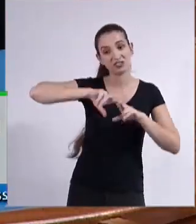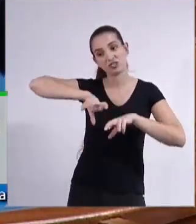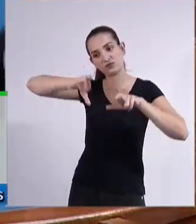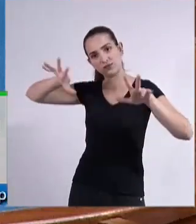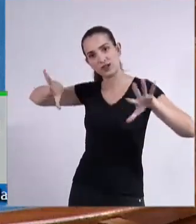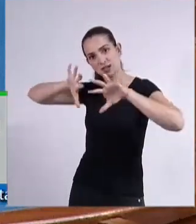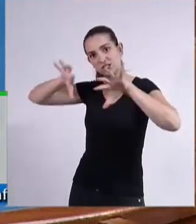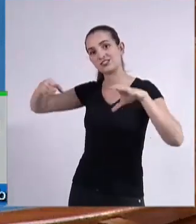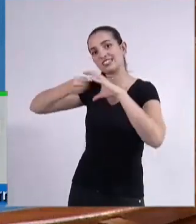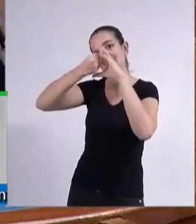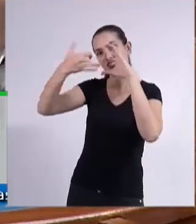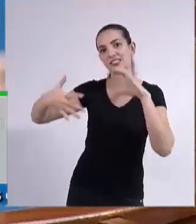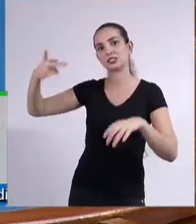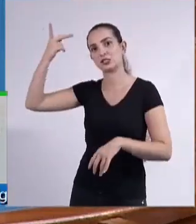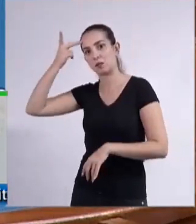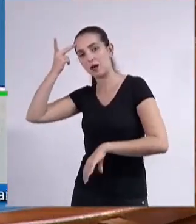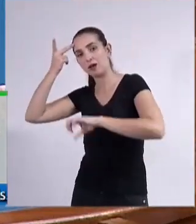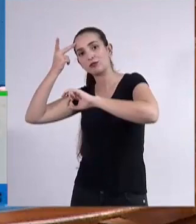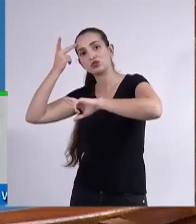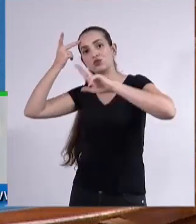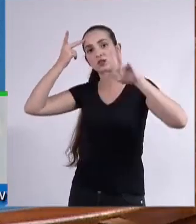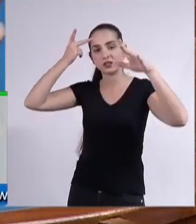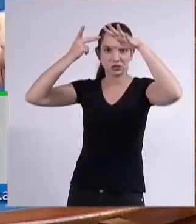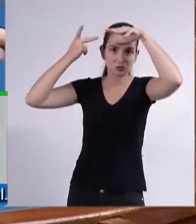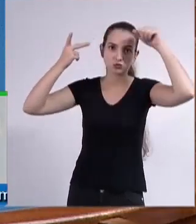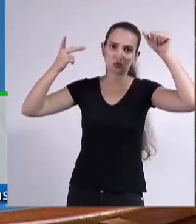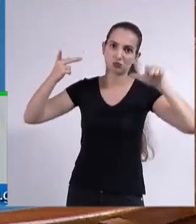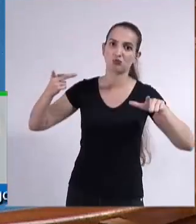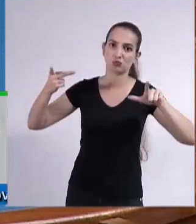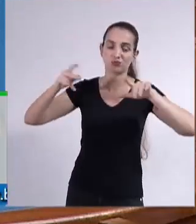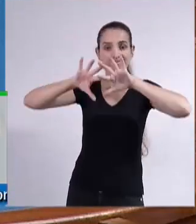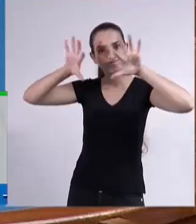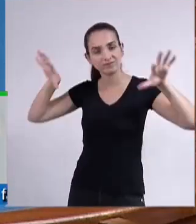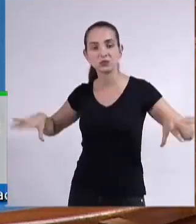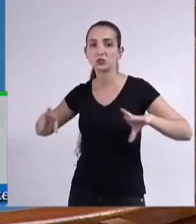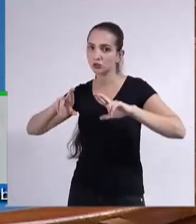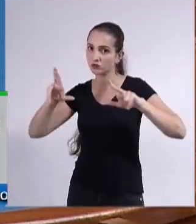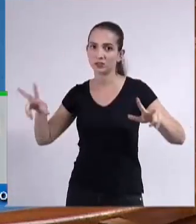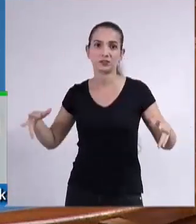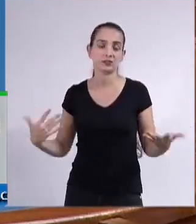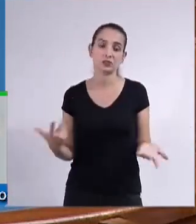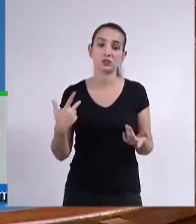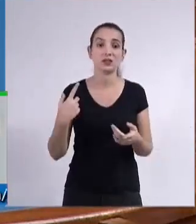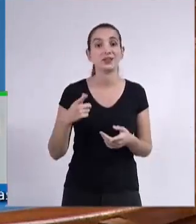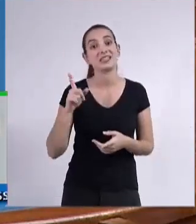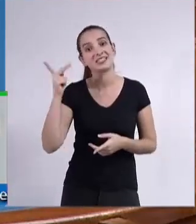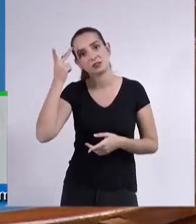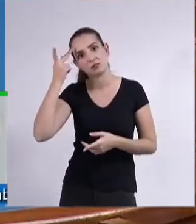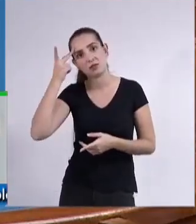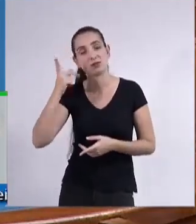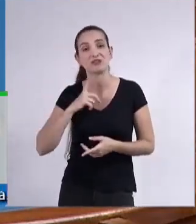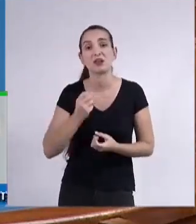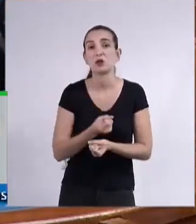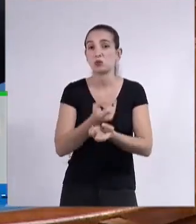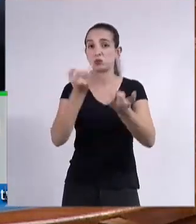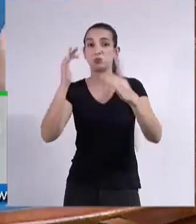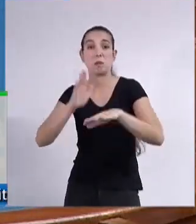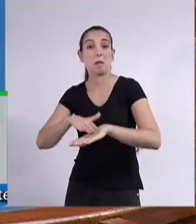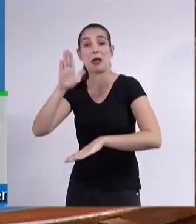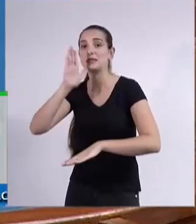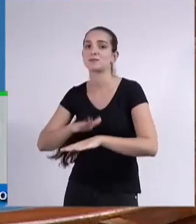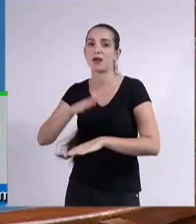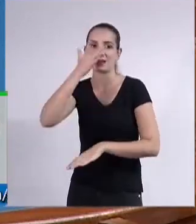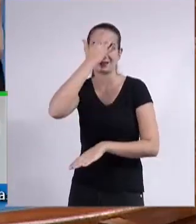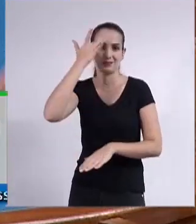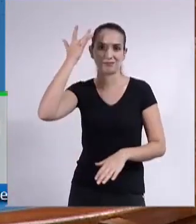quanto maior o número de condôminos, menor o preço. Quanto menor o número de condôminos, maior o preço. Estados